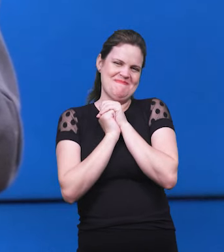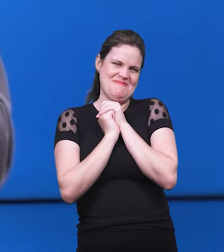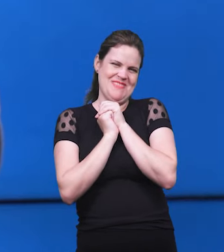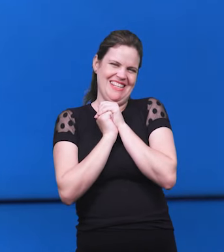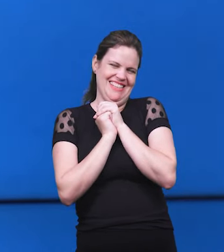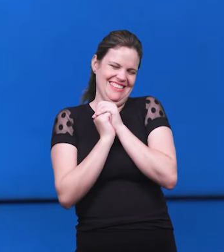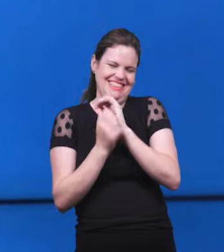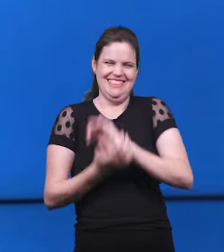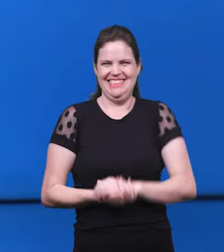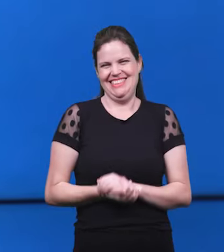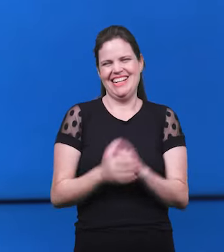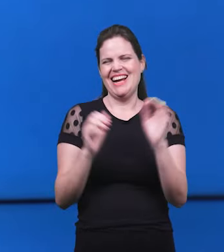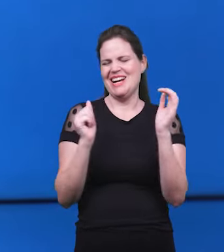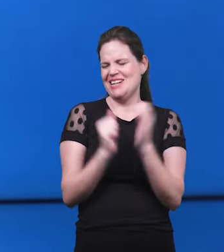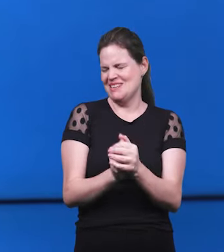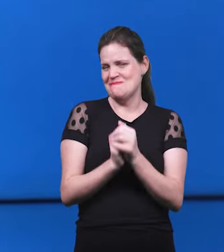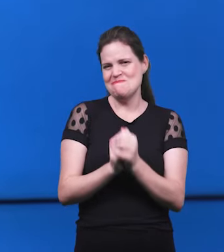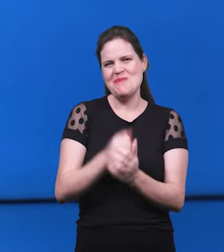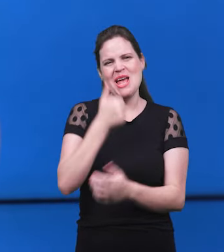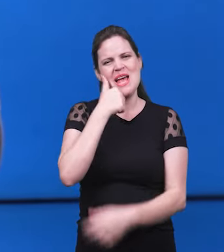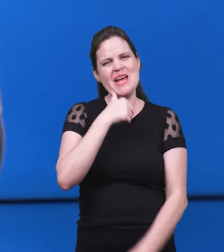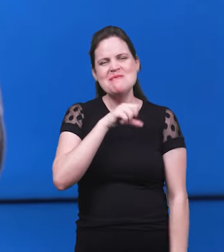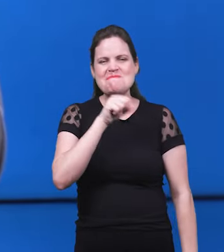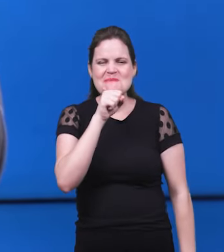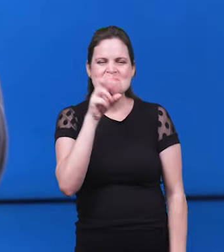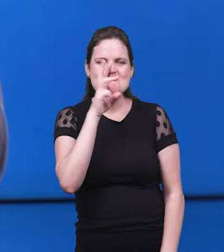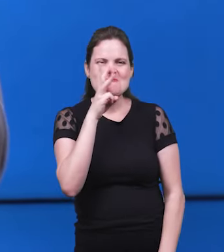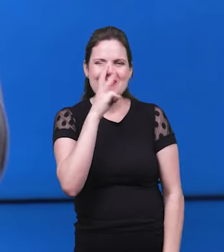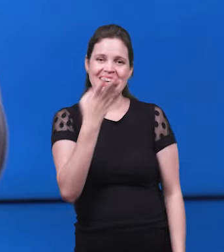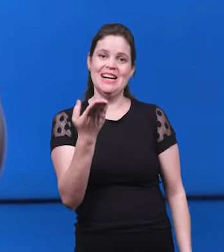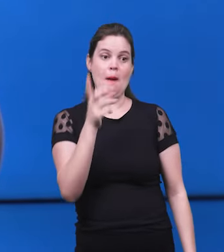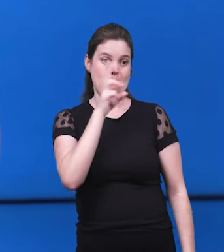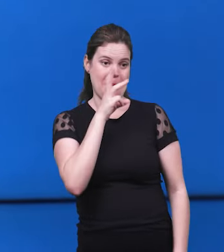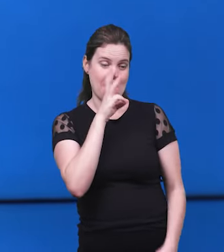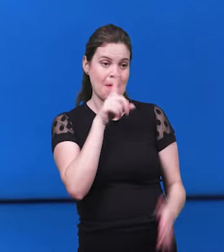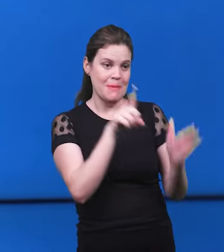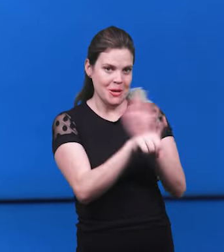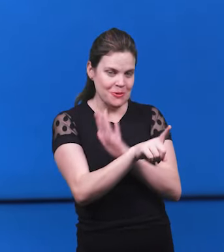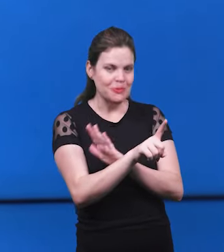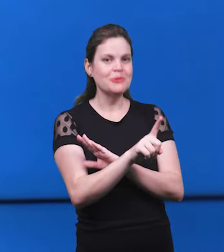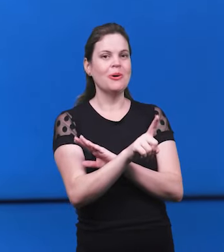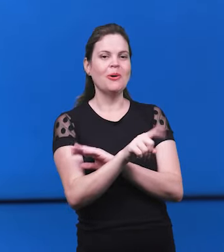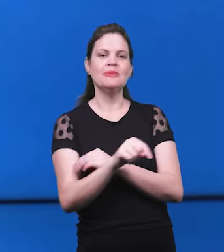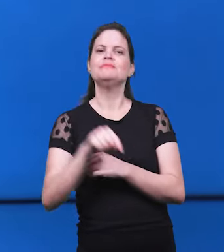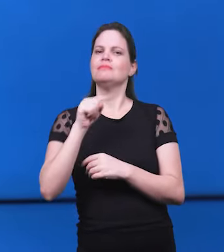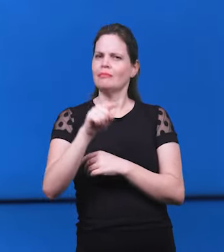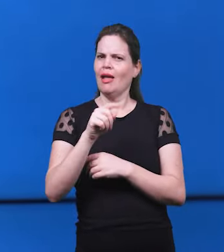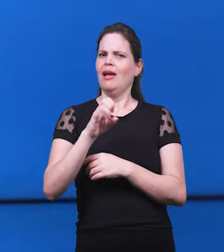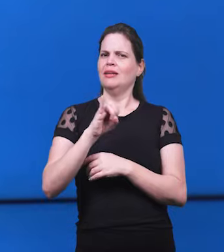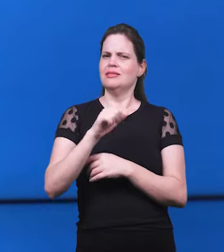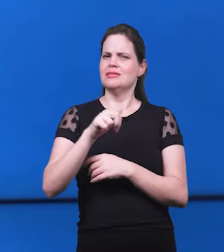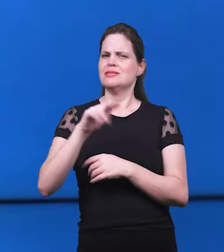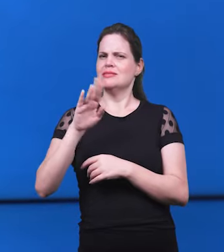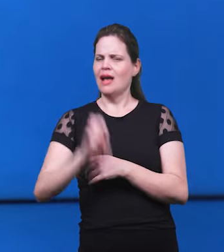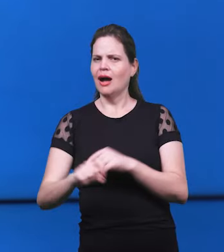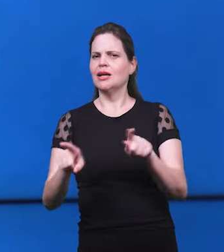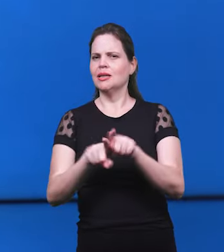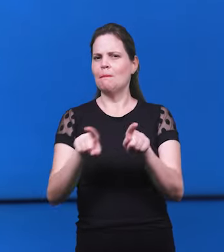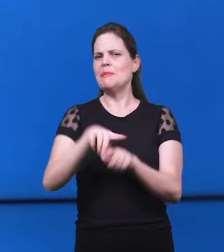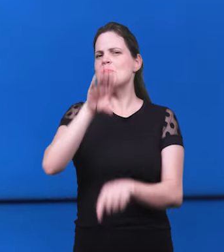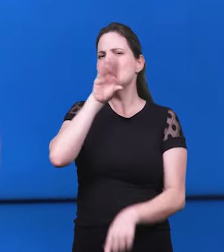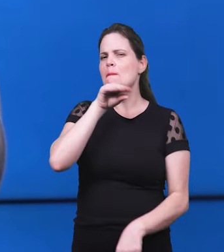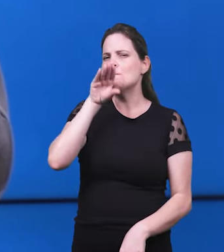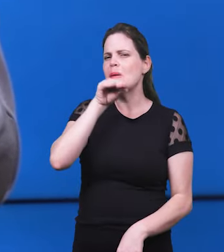Amém. Amém, Isaac. Amém, mamãe. A mamãe fez a pergunta, o Isaac respondeu ali, balbuciando as palavras, né, pela idade dele,